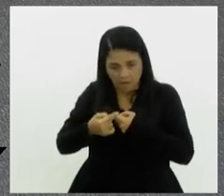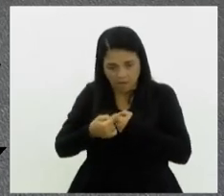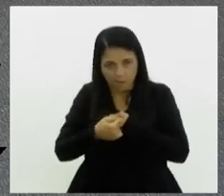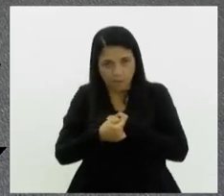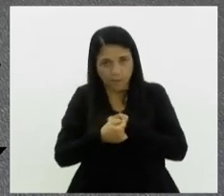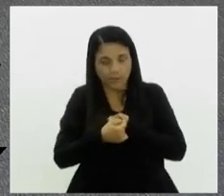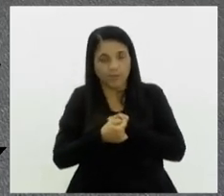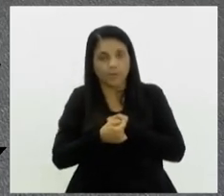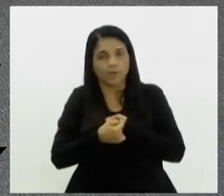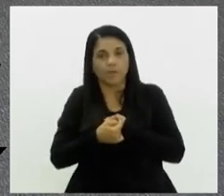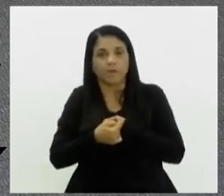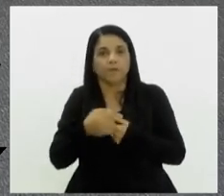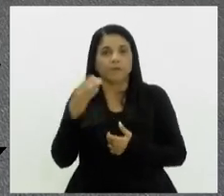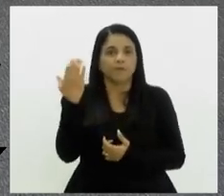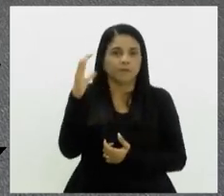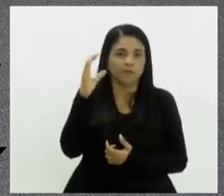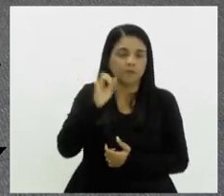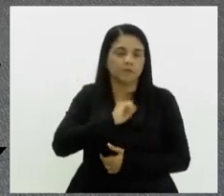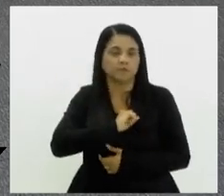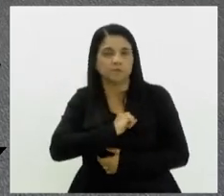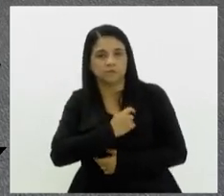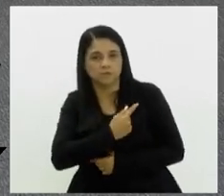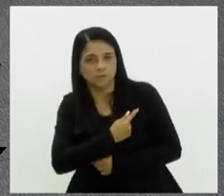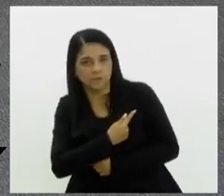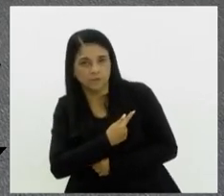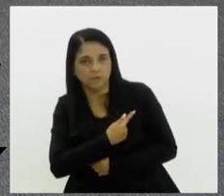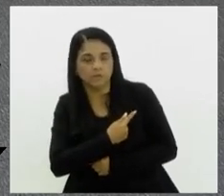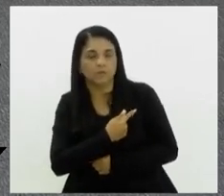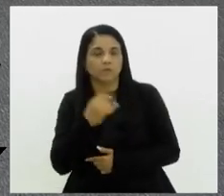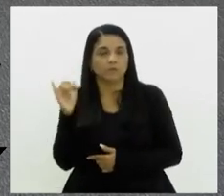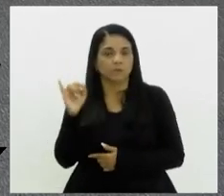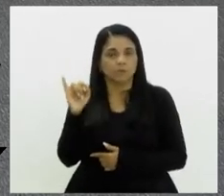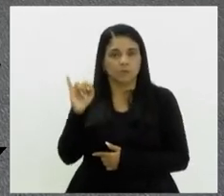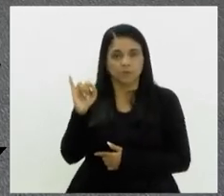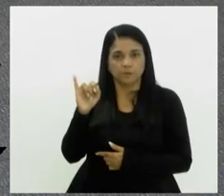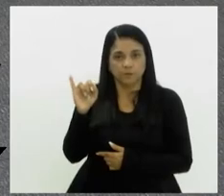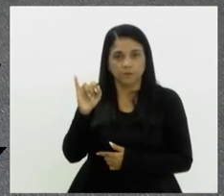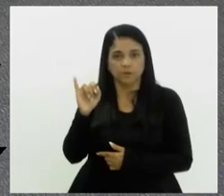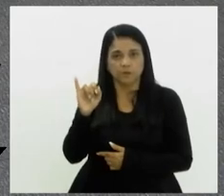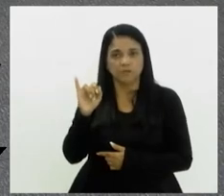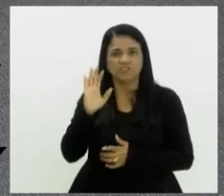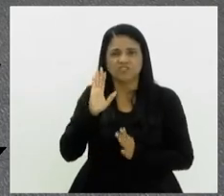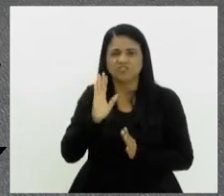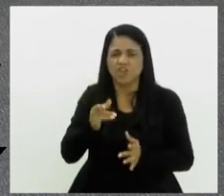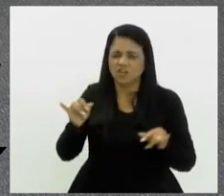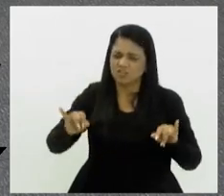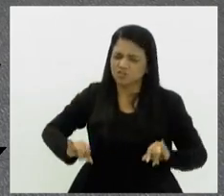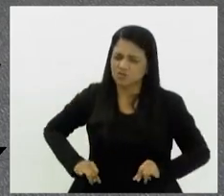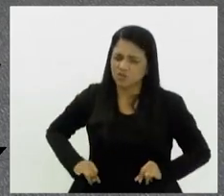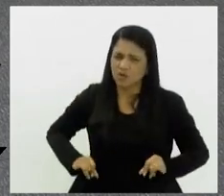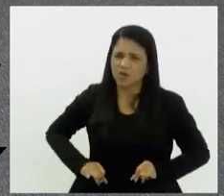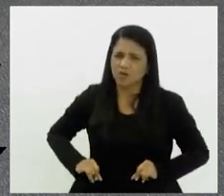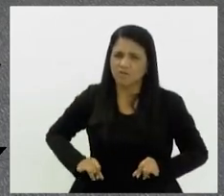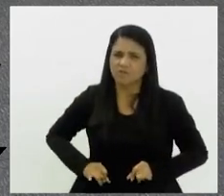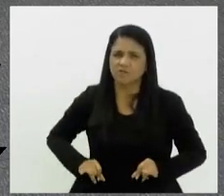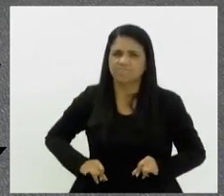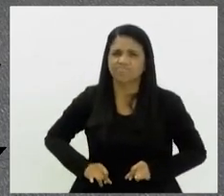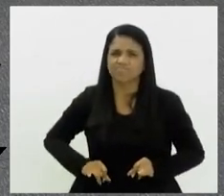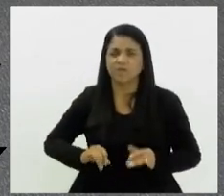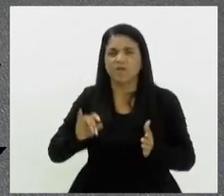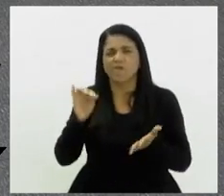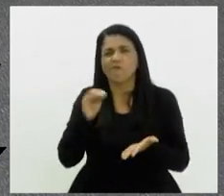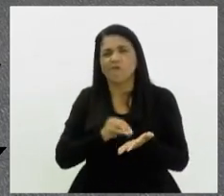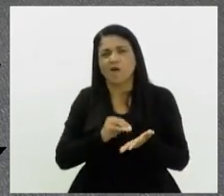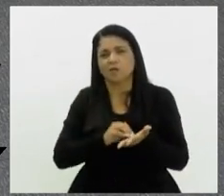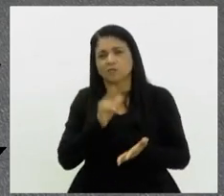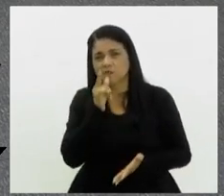da região de Niterói, de São Gonçalo, de Itaboraí, que já sofrem com a falta d'água, o serviço